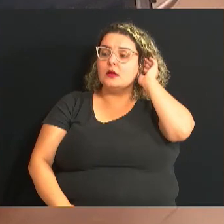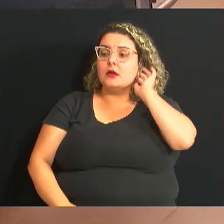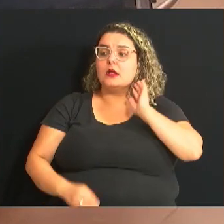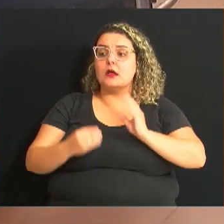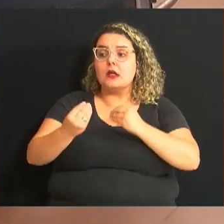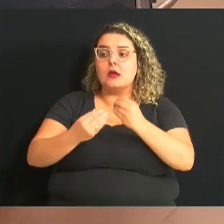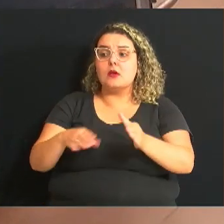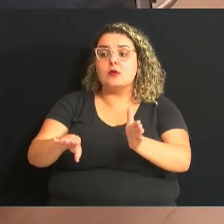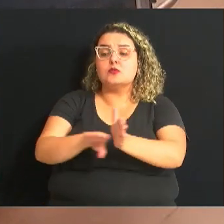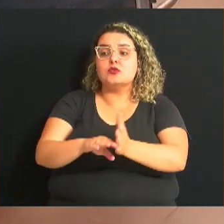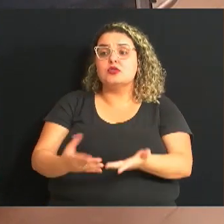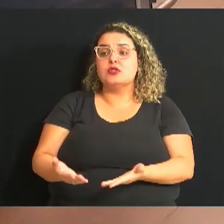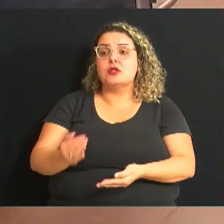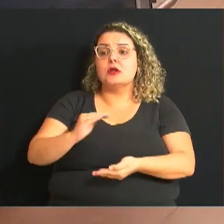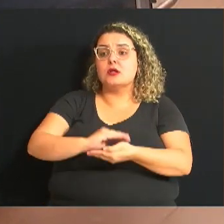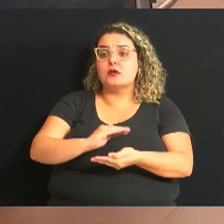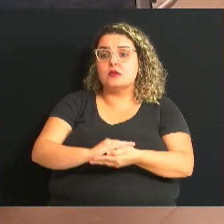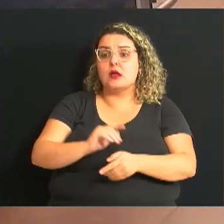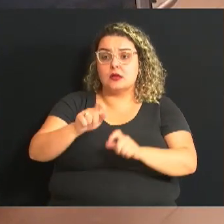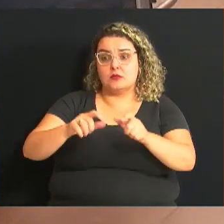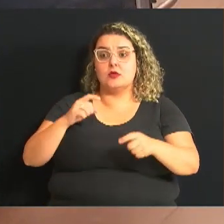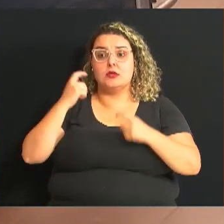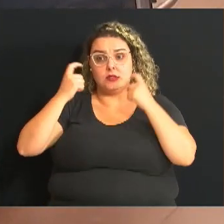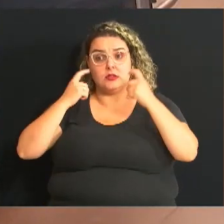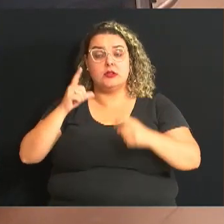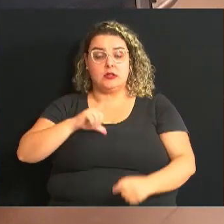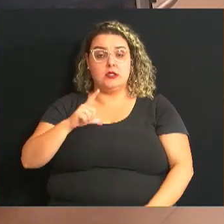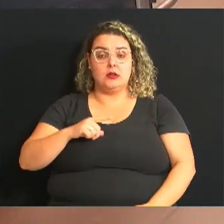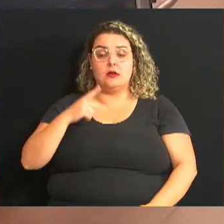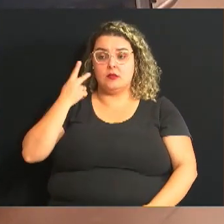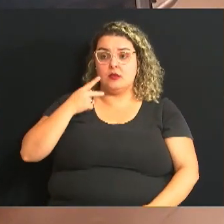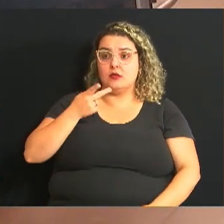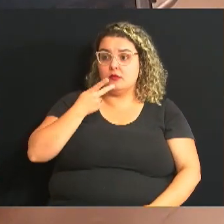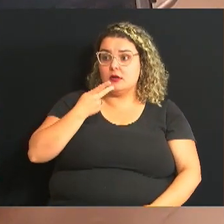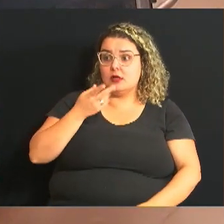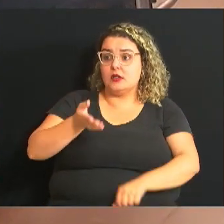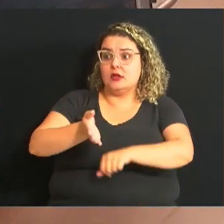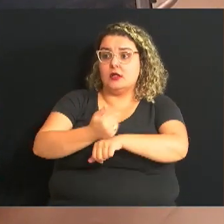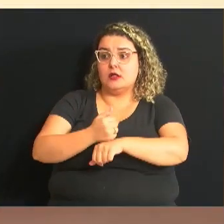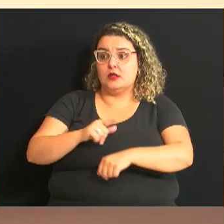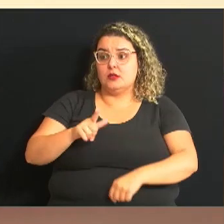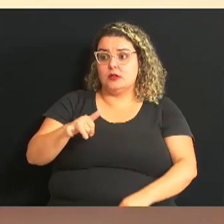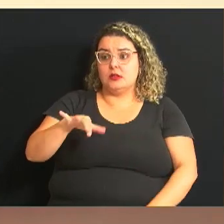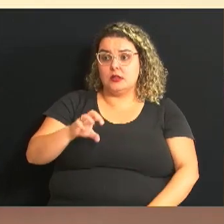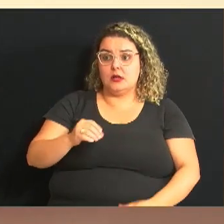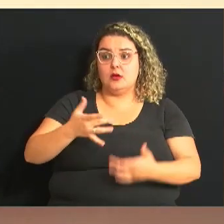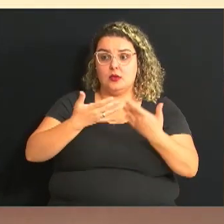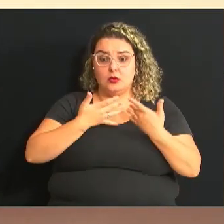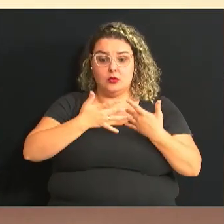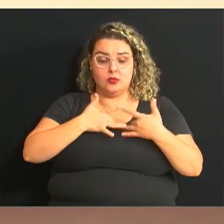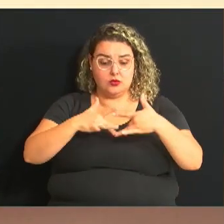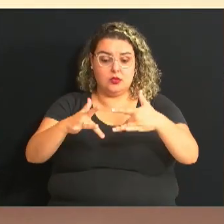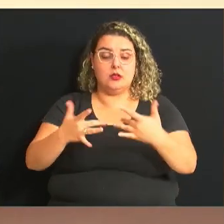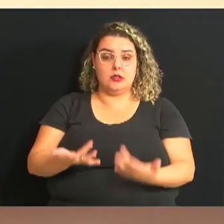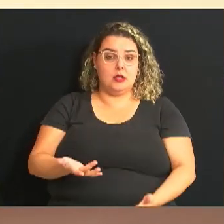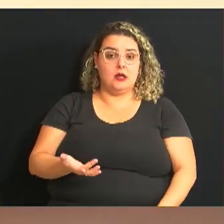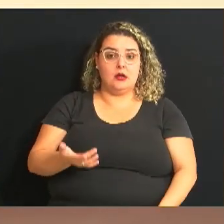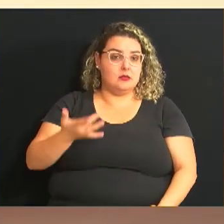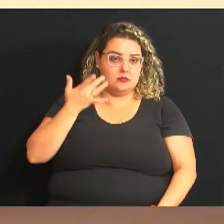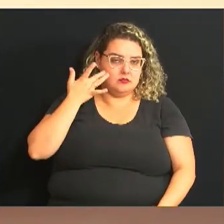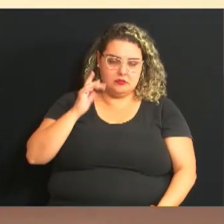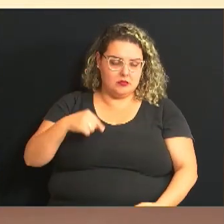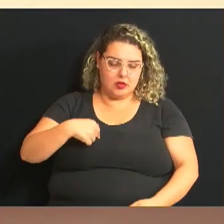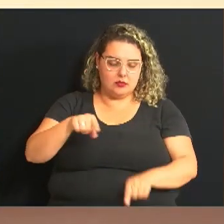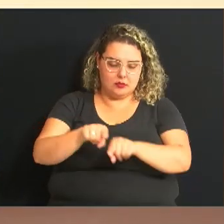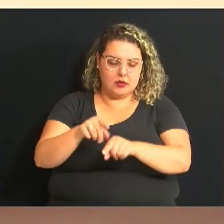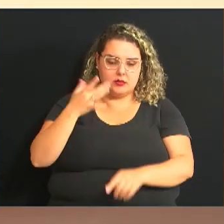pessoas têm essa preocupação, até a vereadora falou, e antigamente, antes de conhecer o Leão Solidário, eu também não sabia, eu achava que destinação só era feito